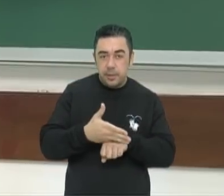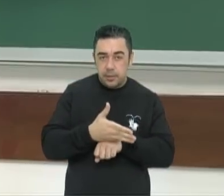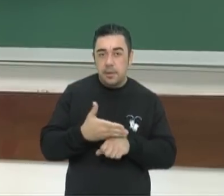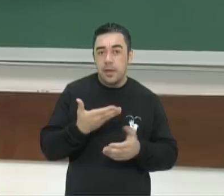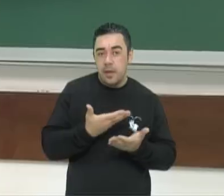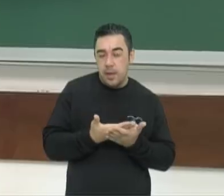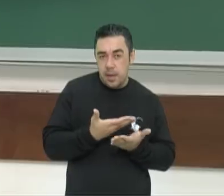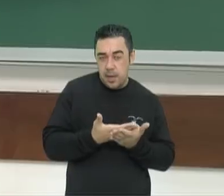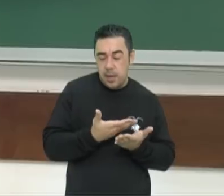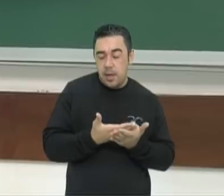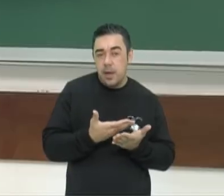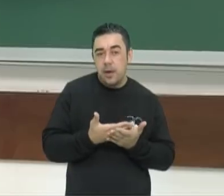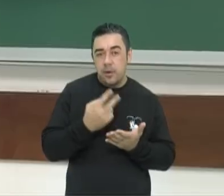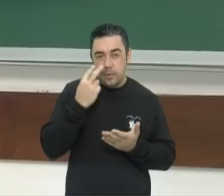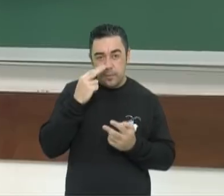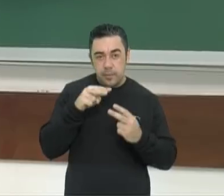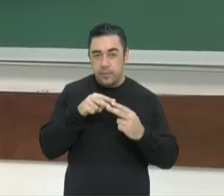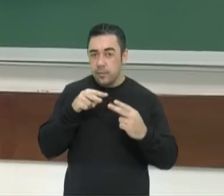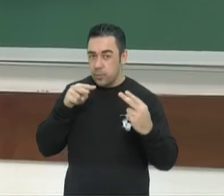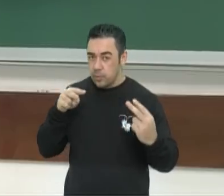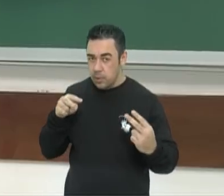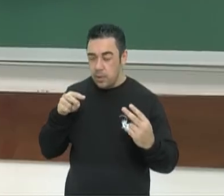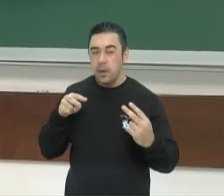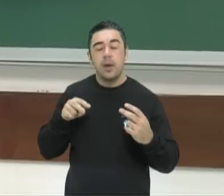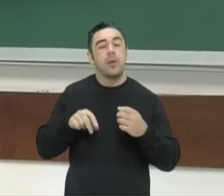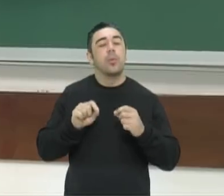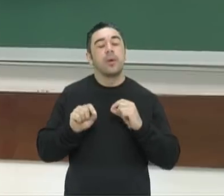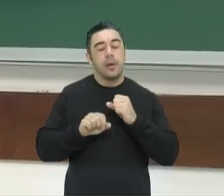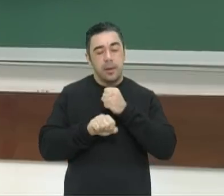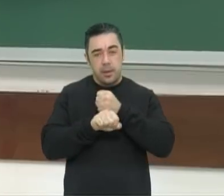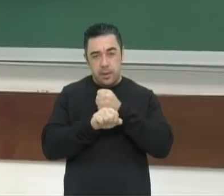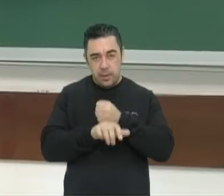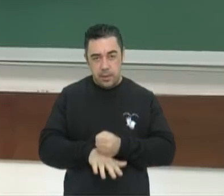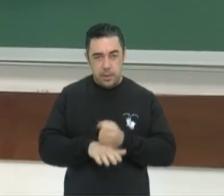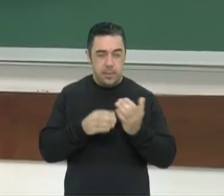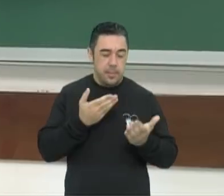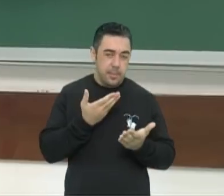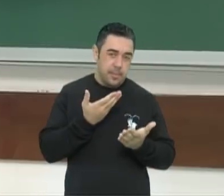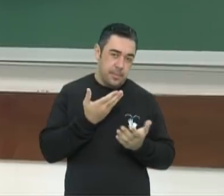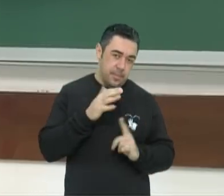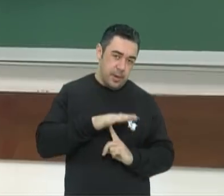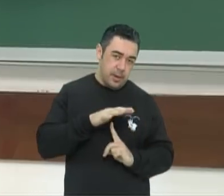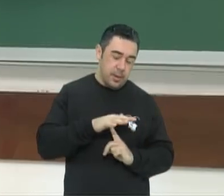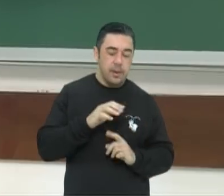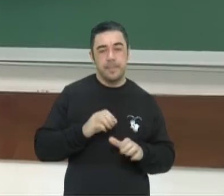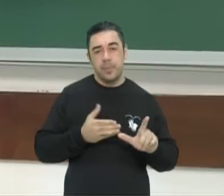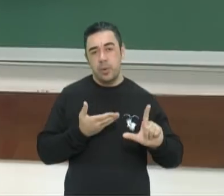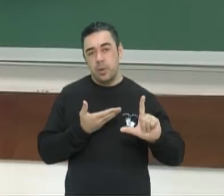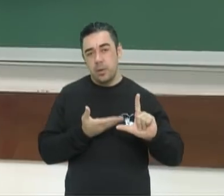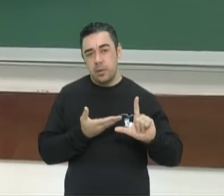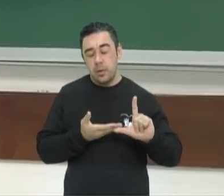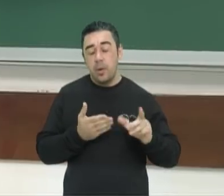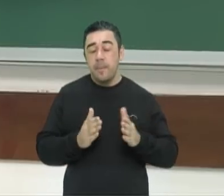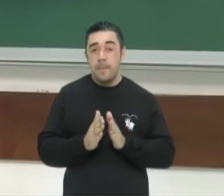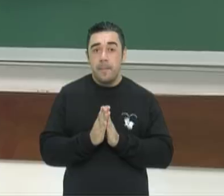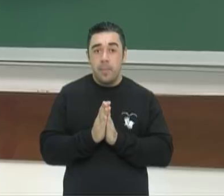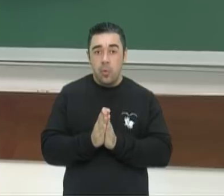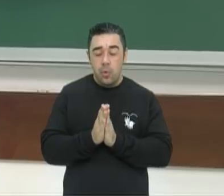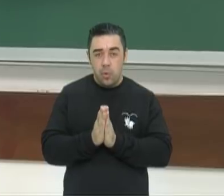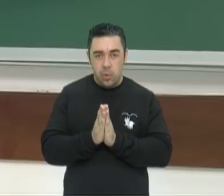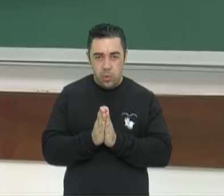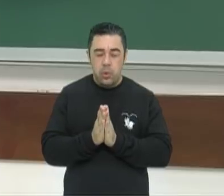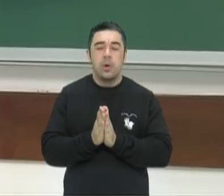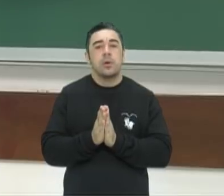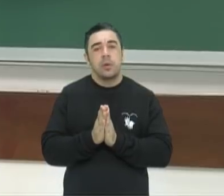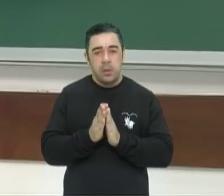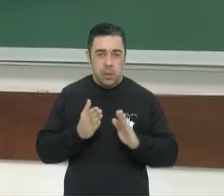aula virtualmente pelo aplicativo Aula Paraná, pelo Google Classroom, por favor,